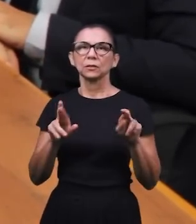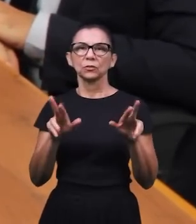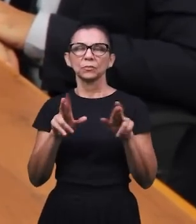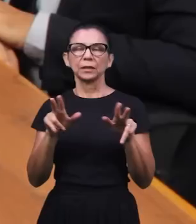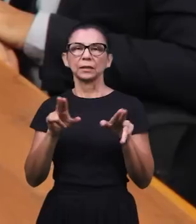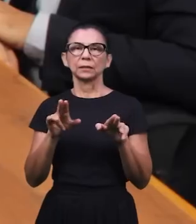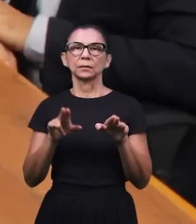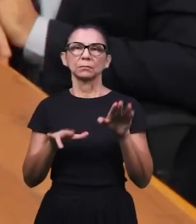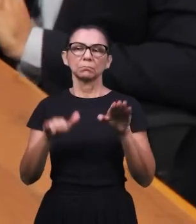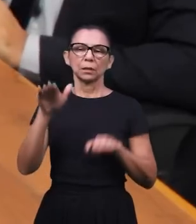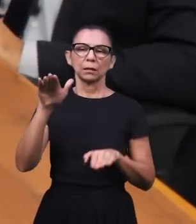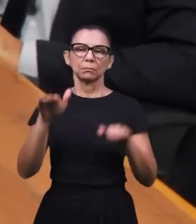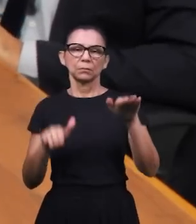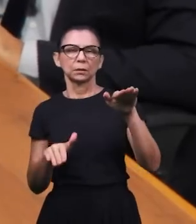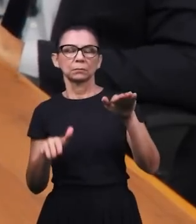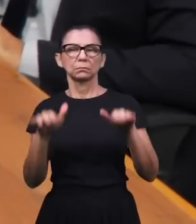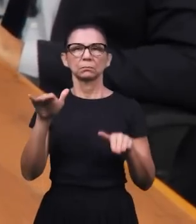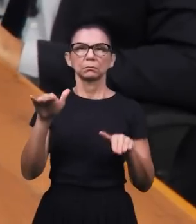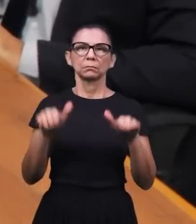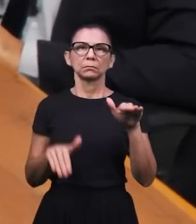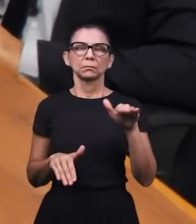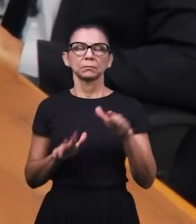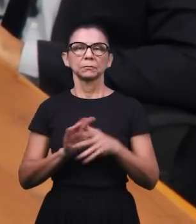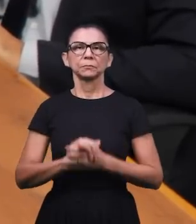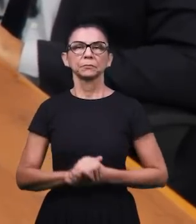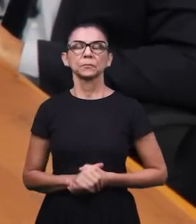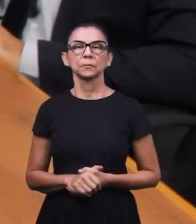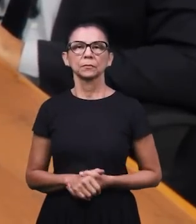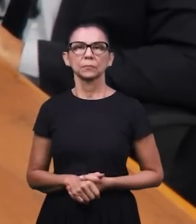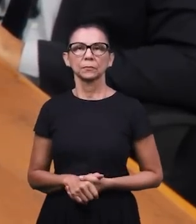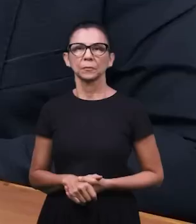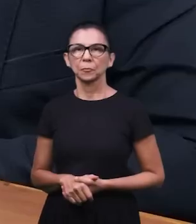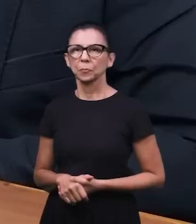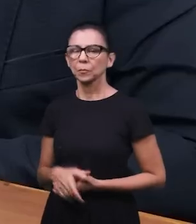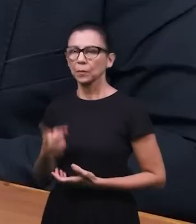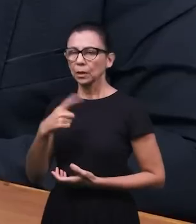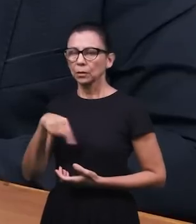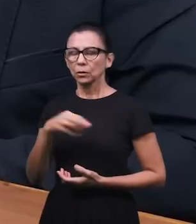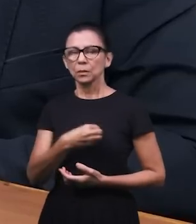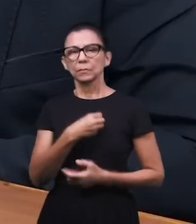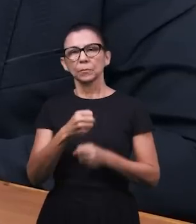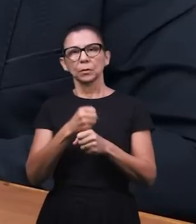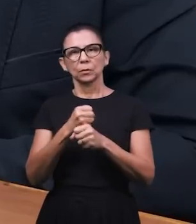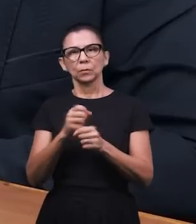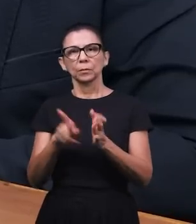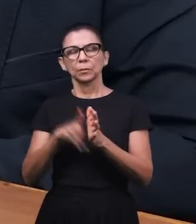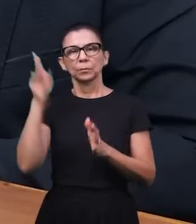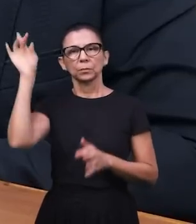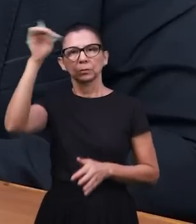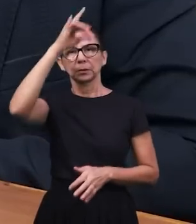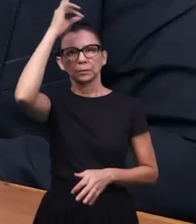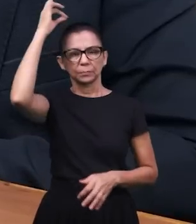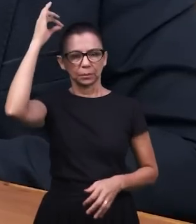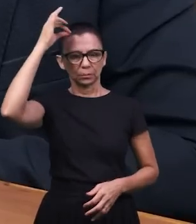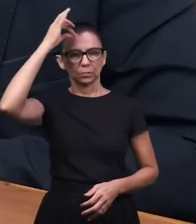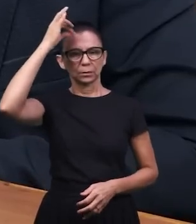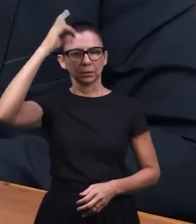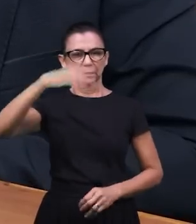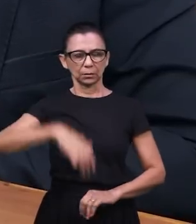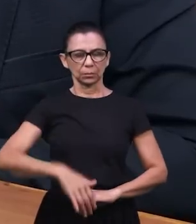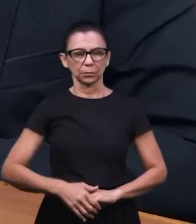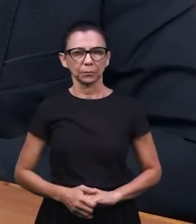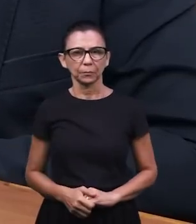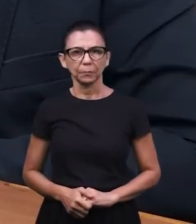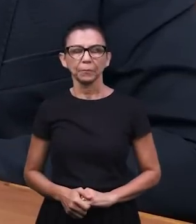eu dou uma explicação aqui. Com um detalhe, né, Luiz? De qualquer maneira, para nós que vivemos a obra do Espírito Santo, nesta